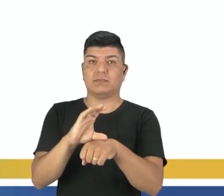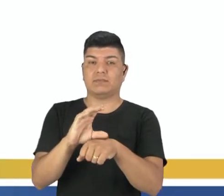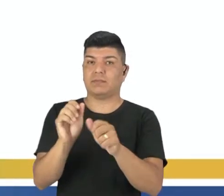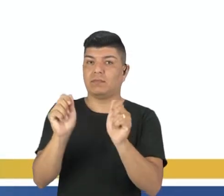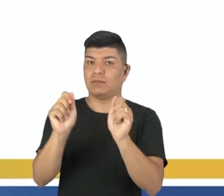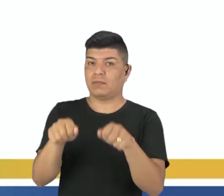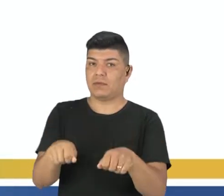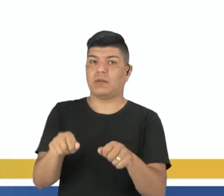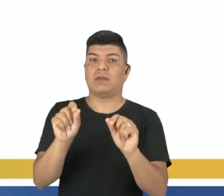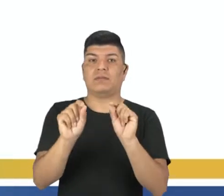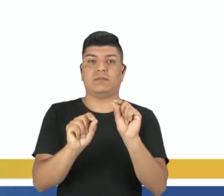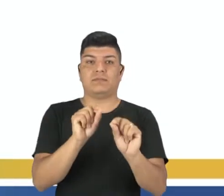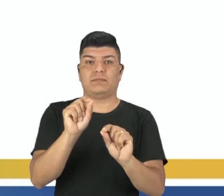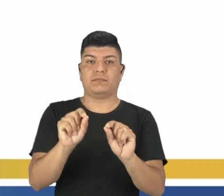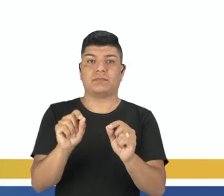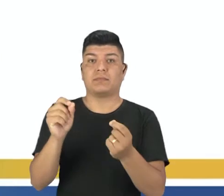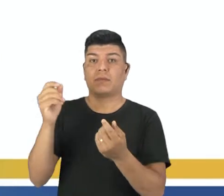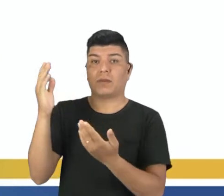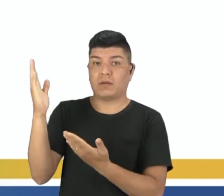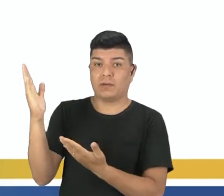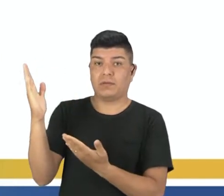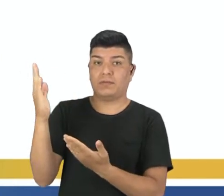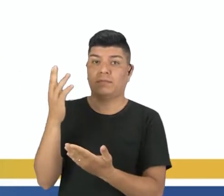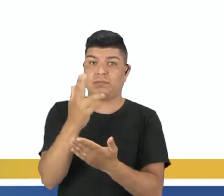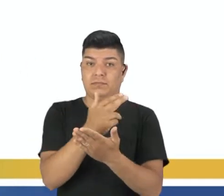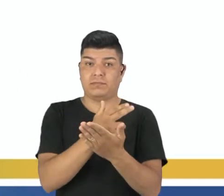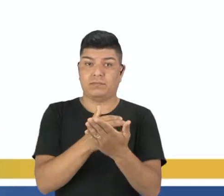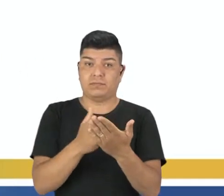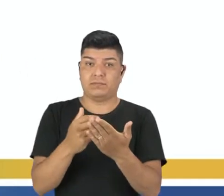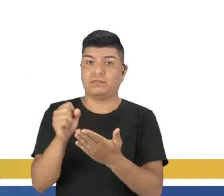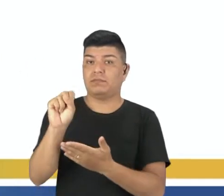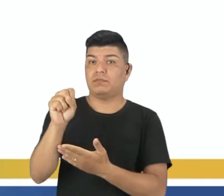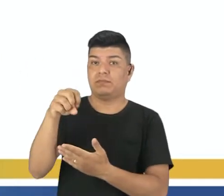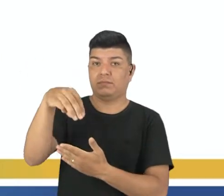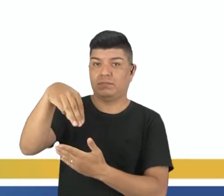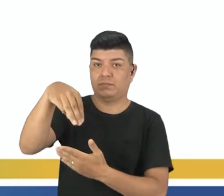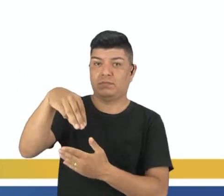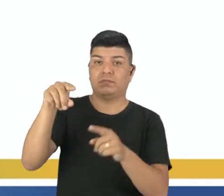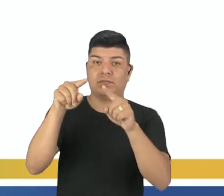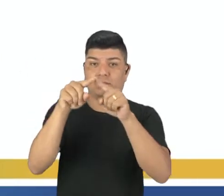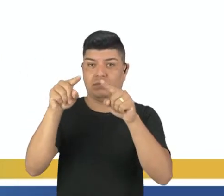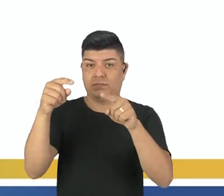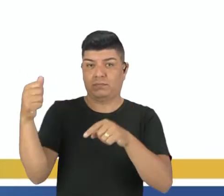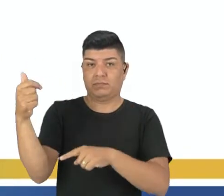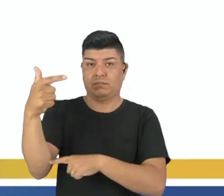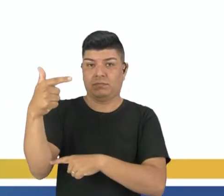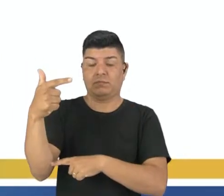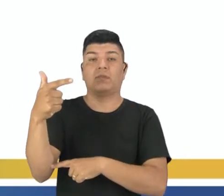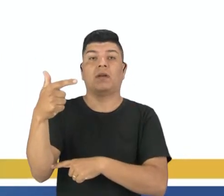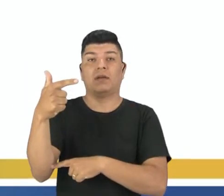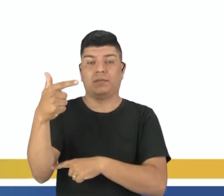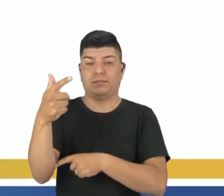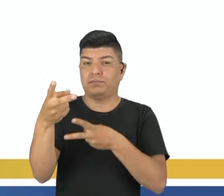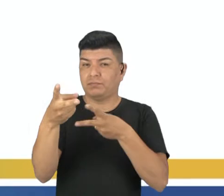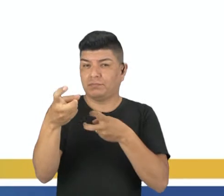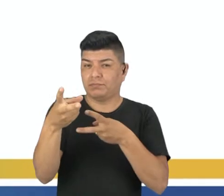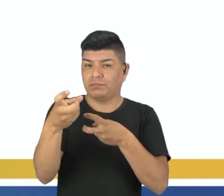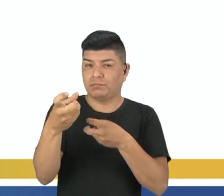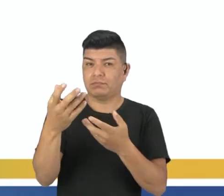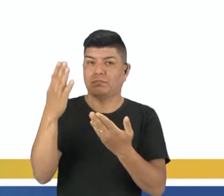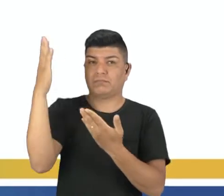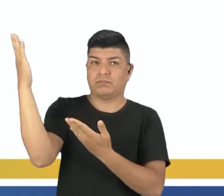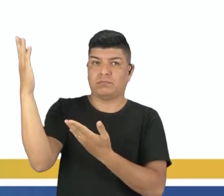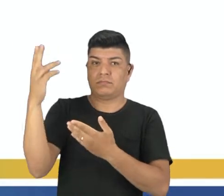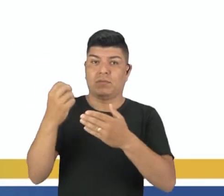pode-se dizer aí que a área né dessa figura vai ser igual a 8 metros quadrados então perceba que esse retângulo ele é